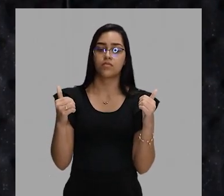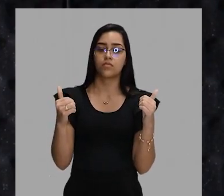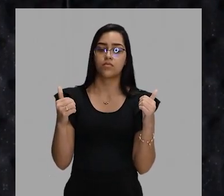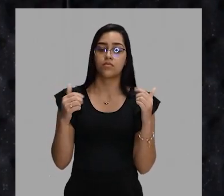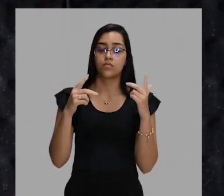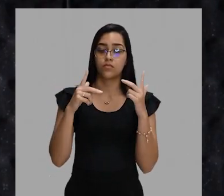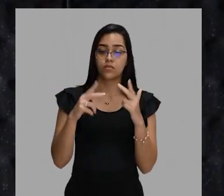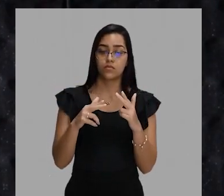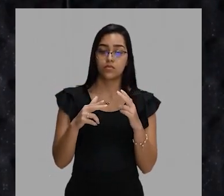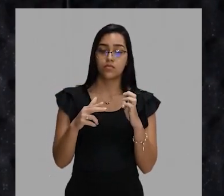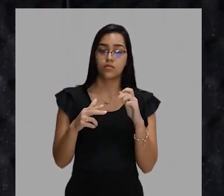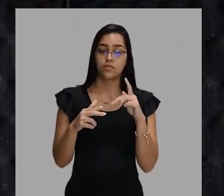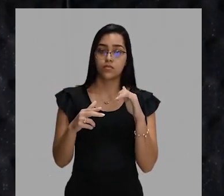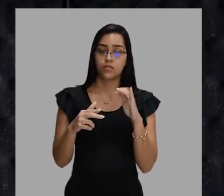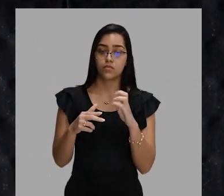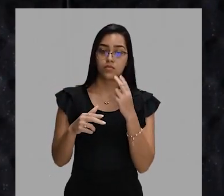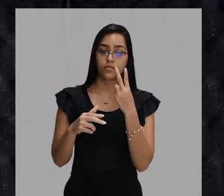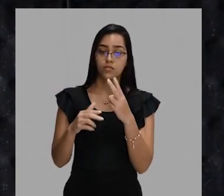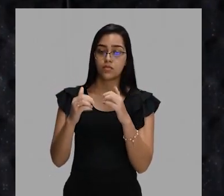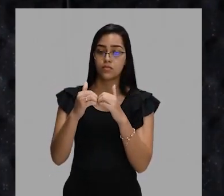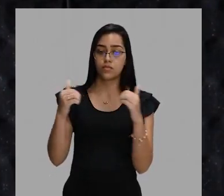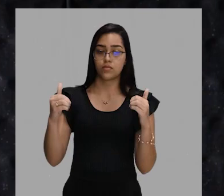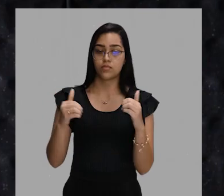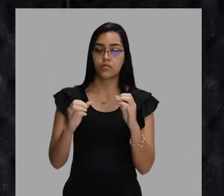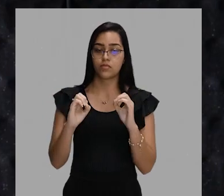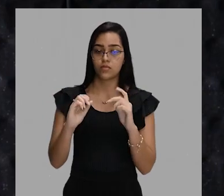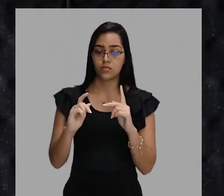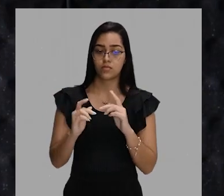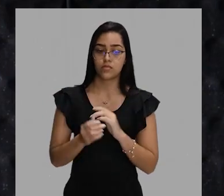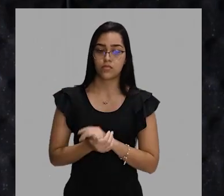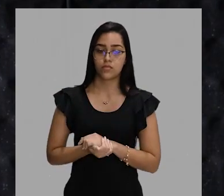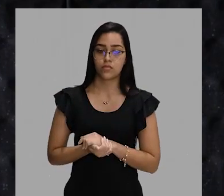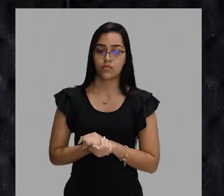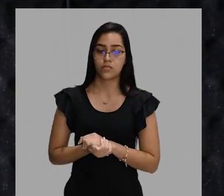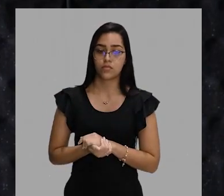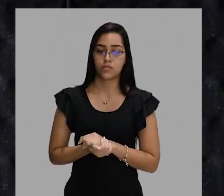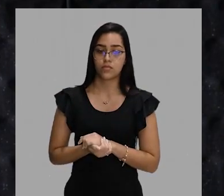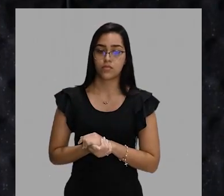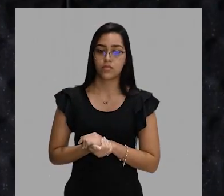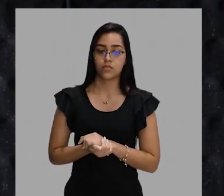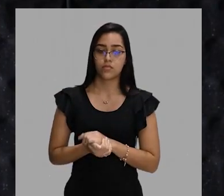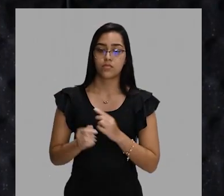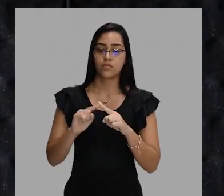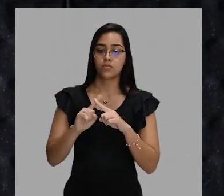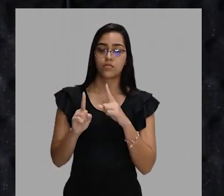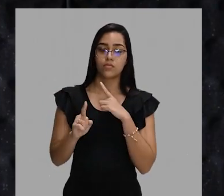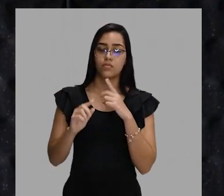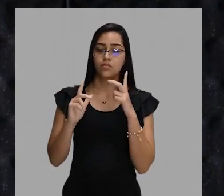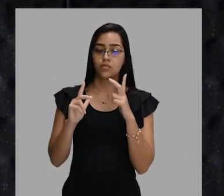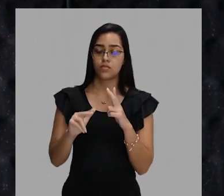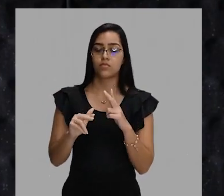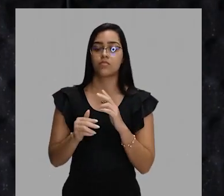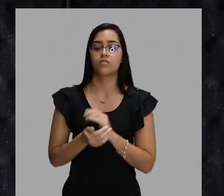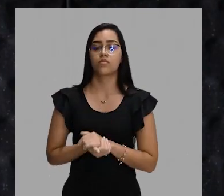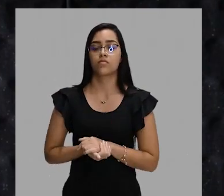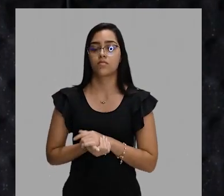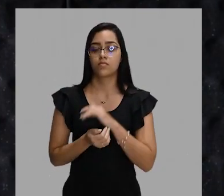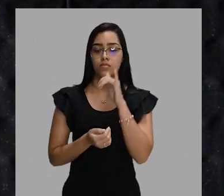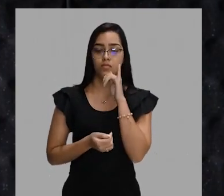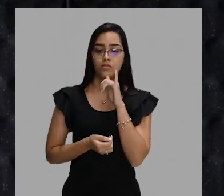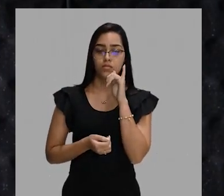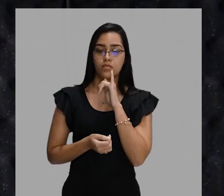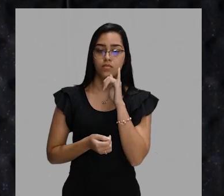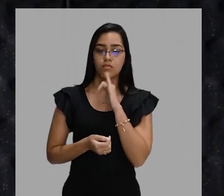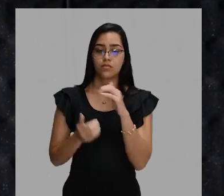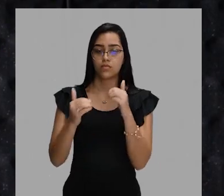que são da mesma espécie em dois grupos, ok? São de dois grupos, mas ainda pertencem à mesma espécie. Aqui surgiu, por exemplo,